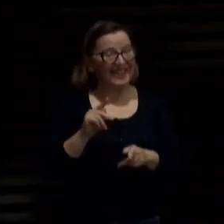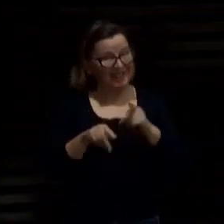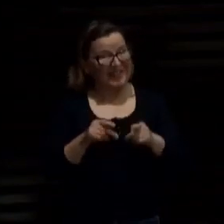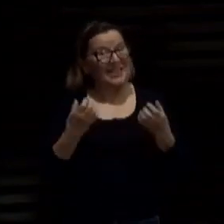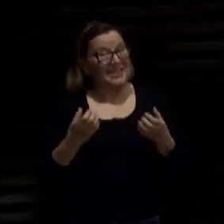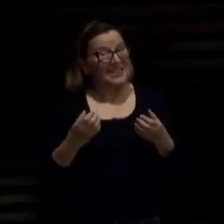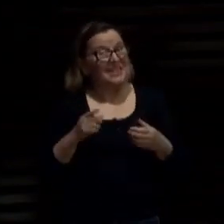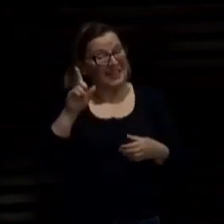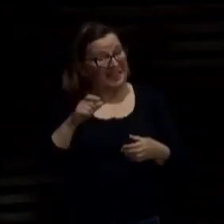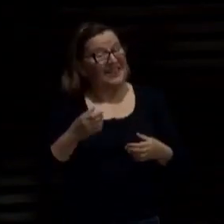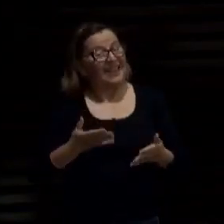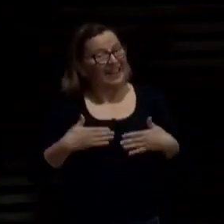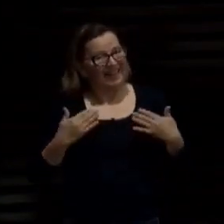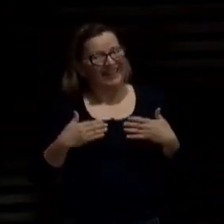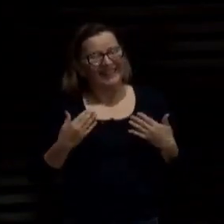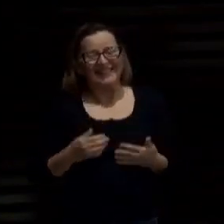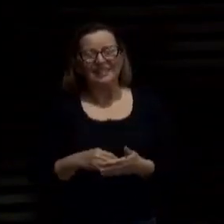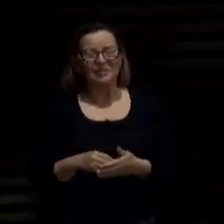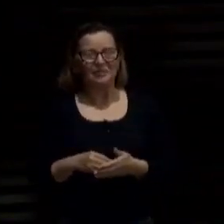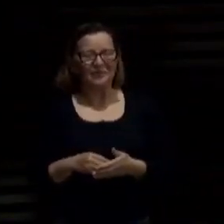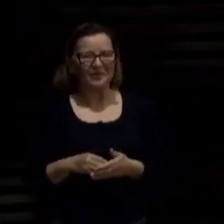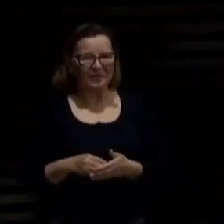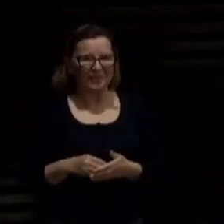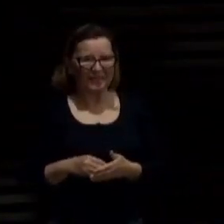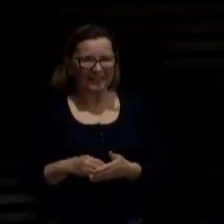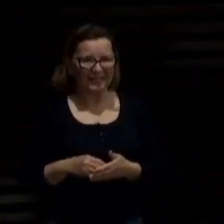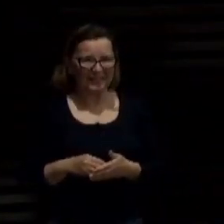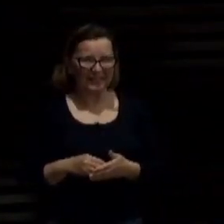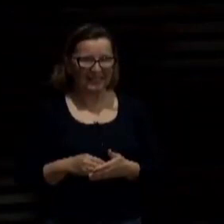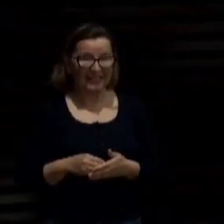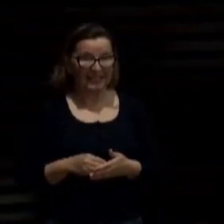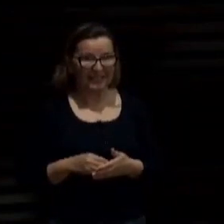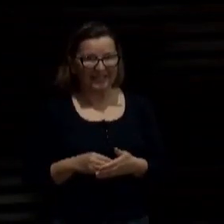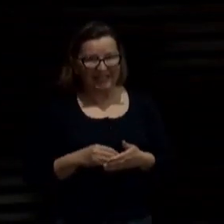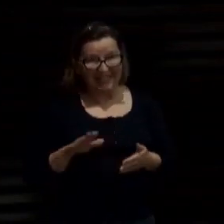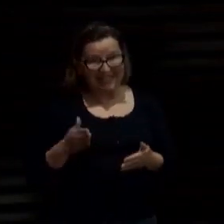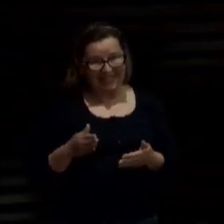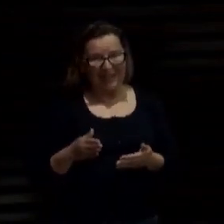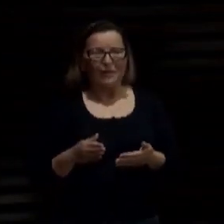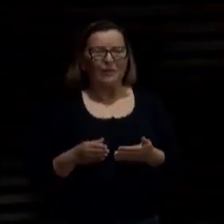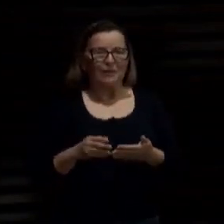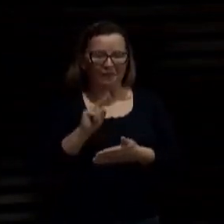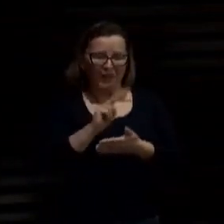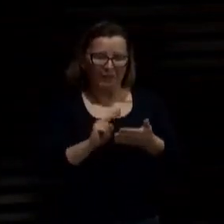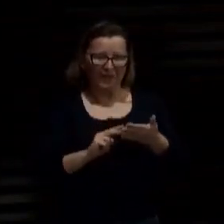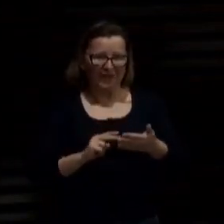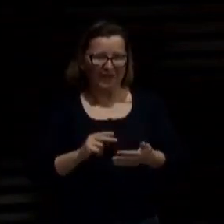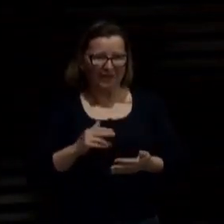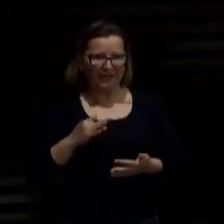alegria. E eu gostaria então de convidar os irmãos a gente fazer uma primeira leitura desse texto, Filipenses